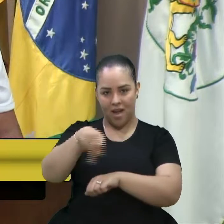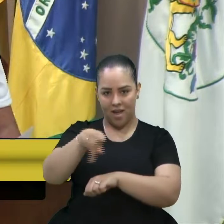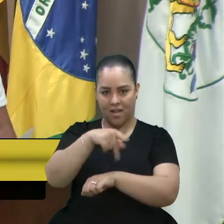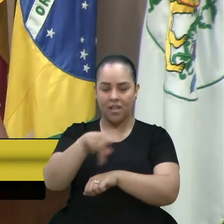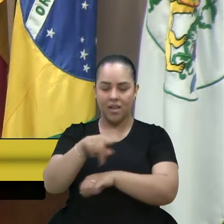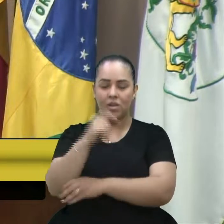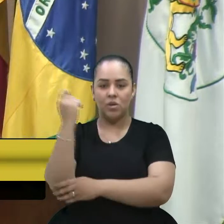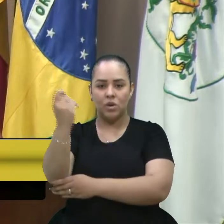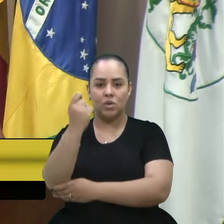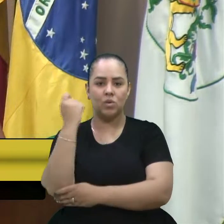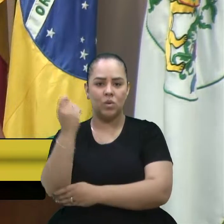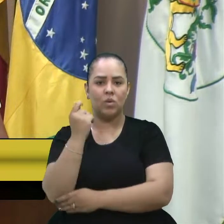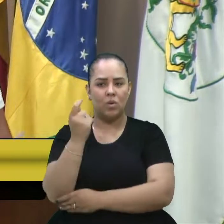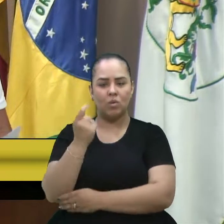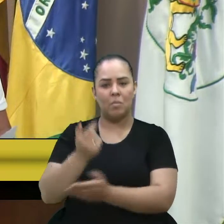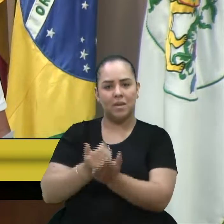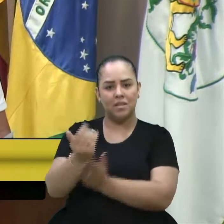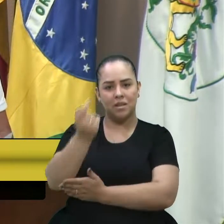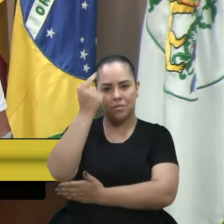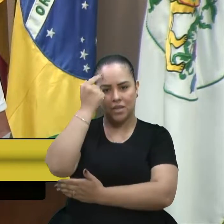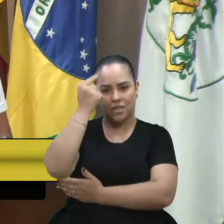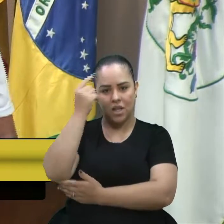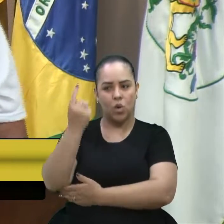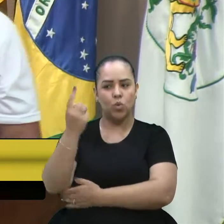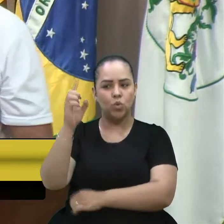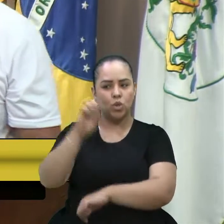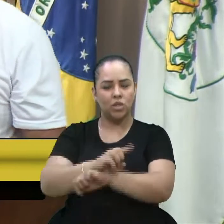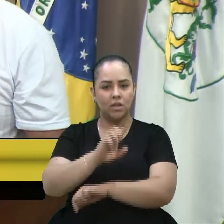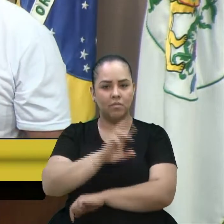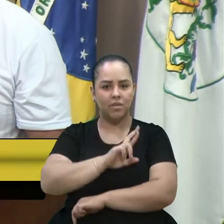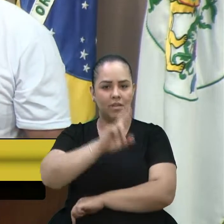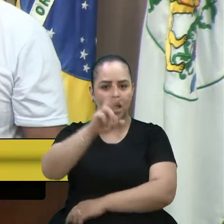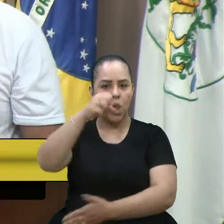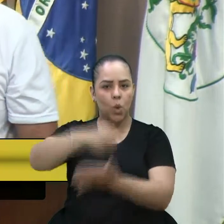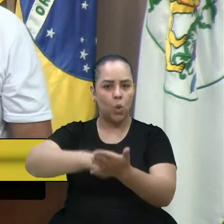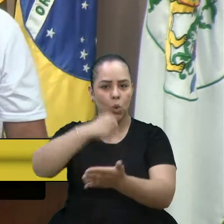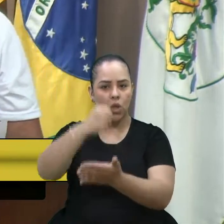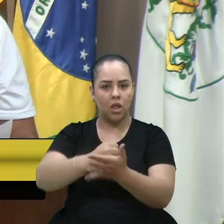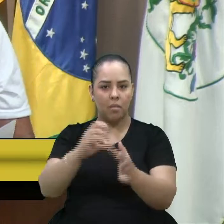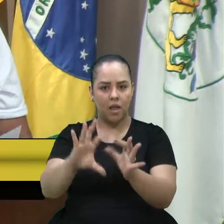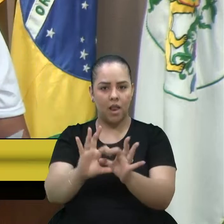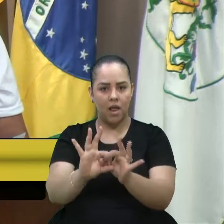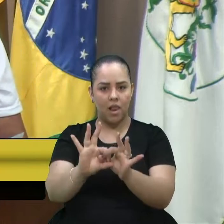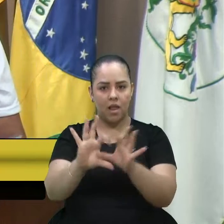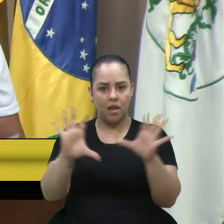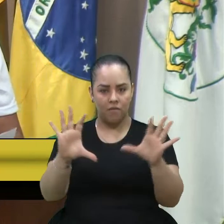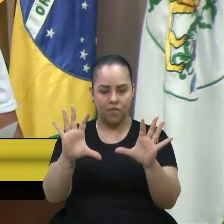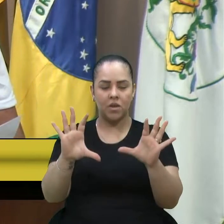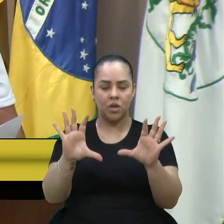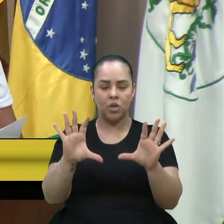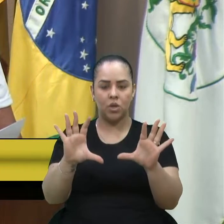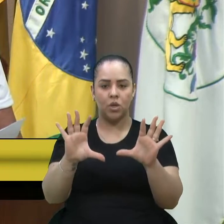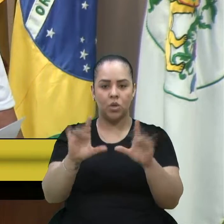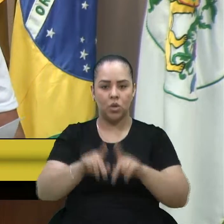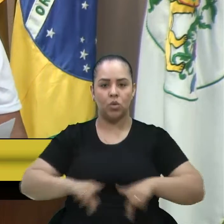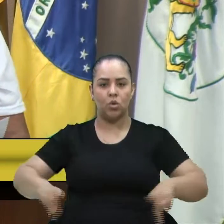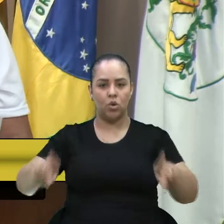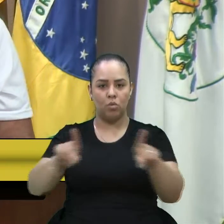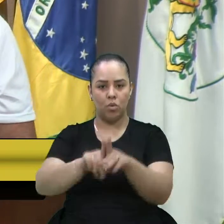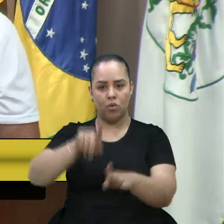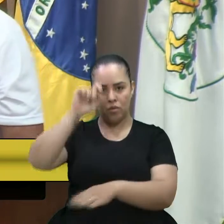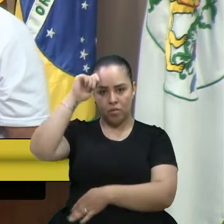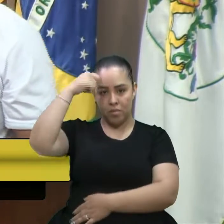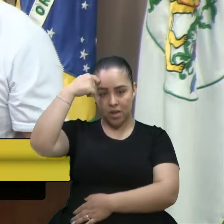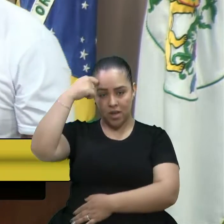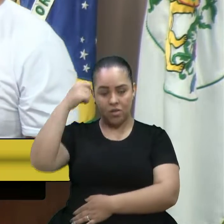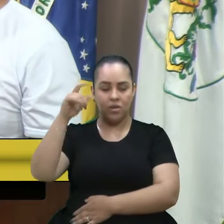pensar numa data que representasse a luta pela liberdade do povo negro. Como o